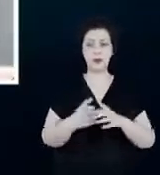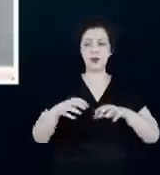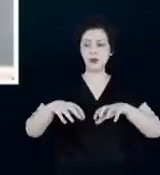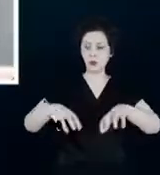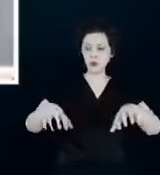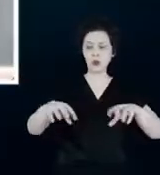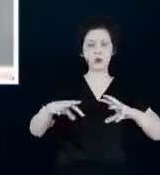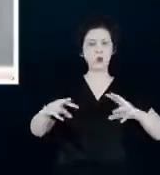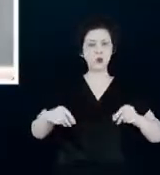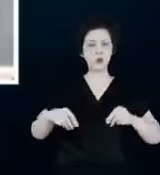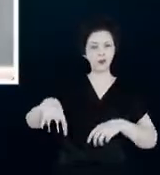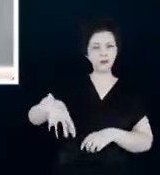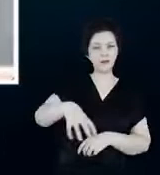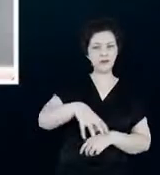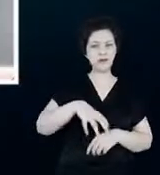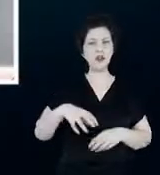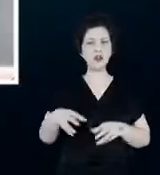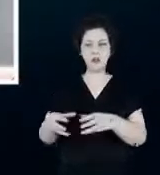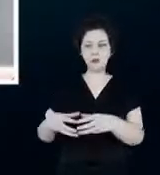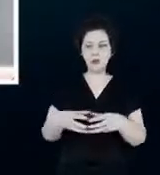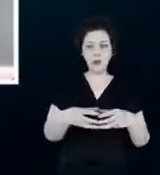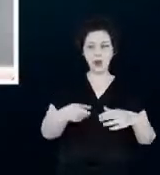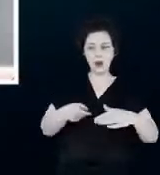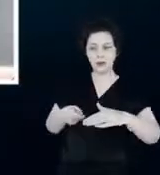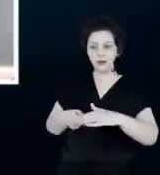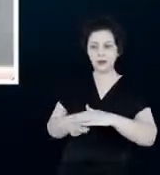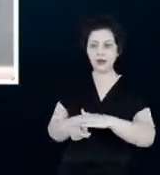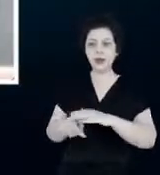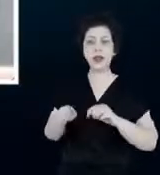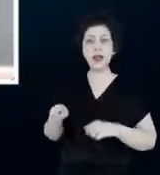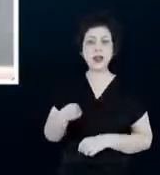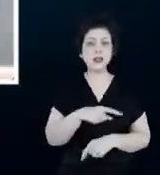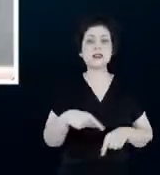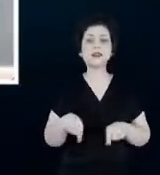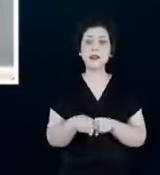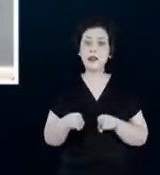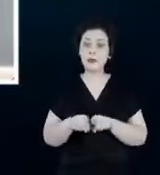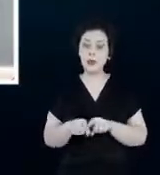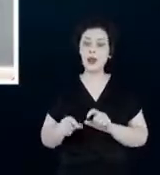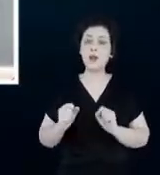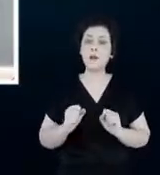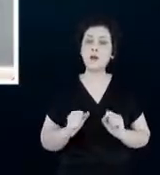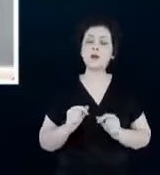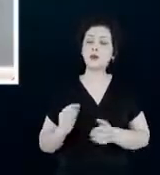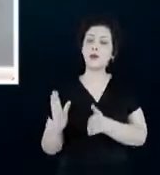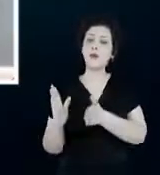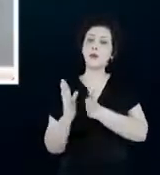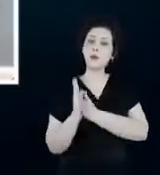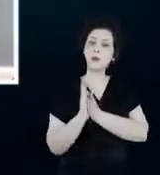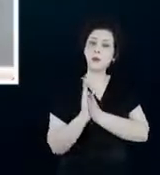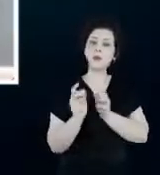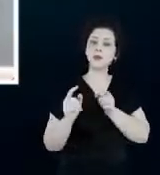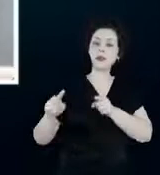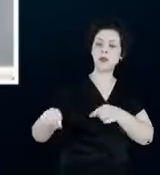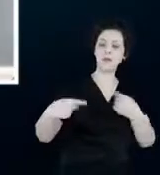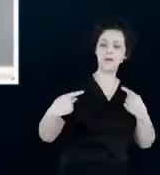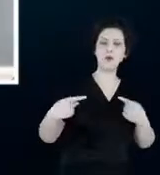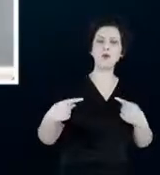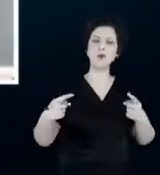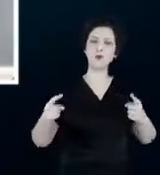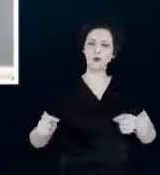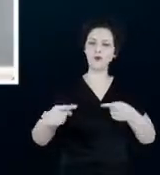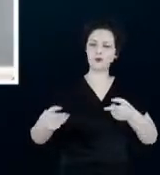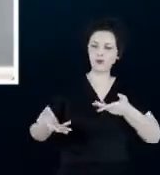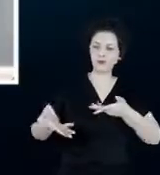esses atores que seriam alvos do investimento, mas que eles também pudessem propor, né, desafios